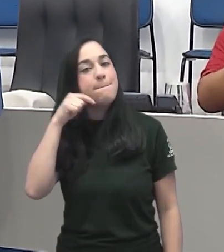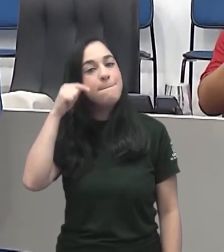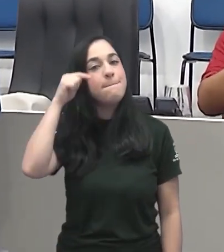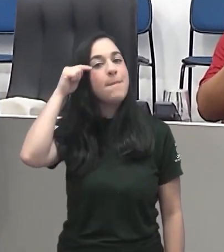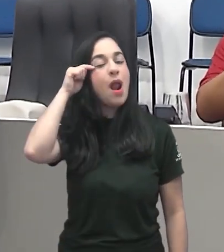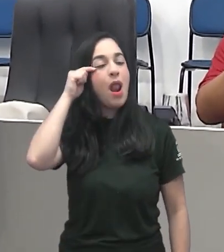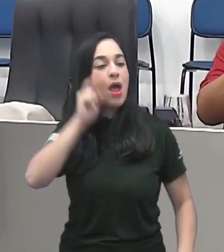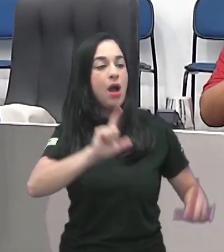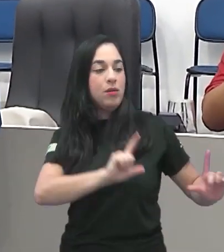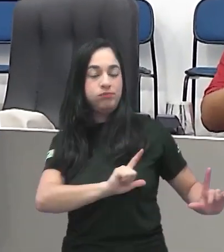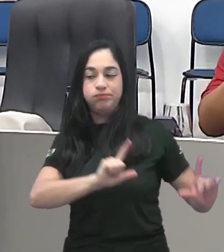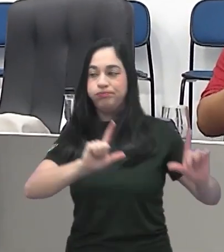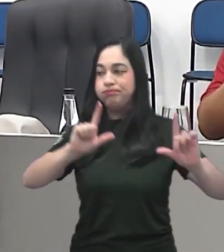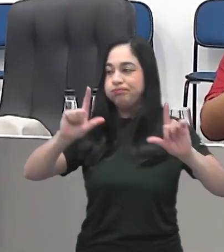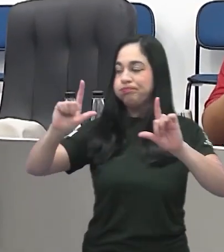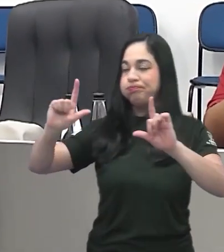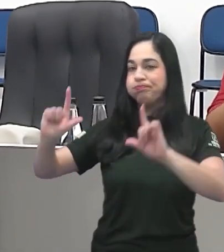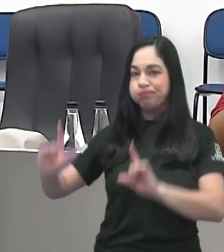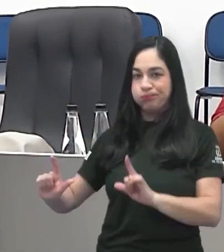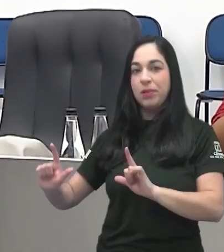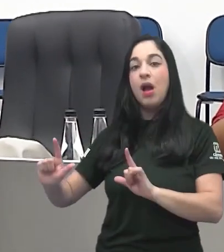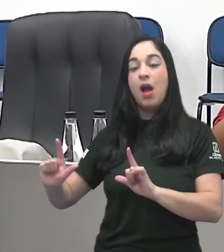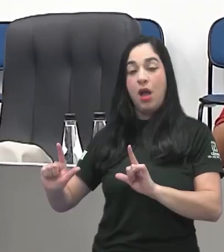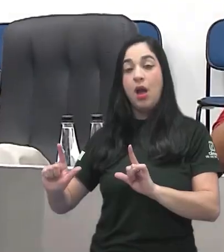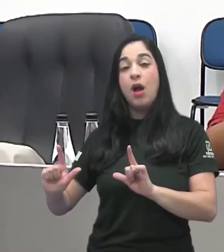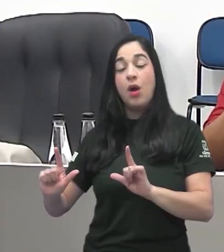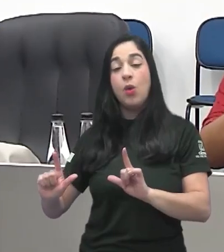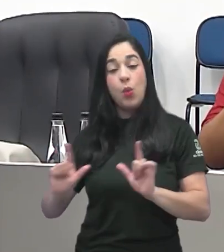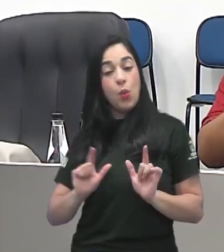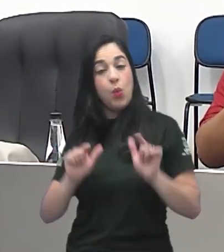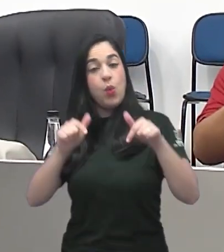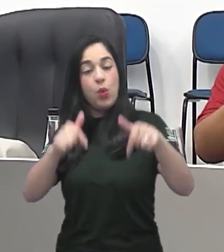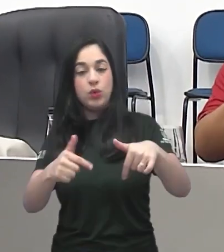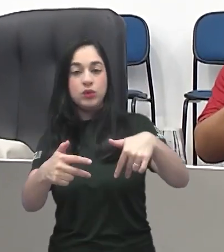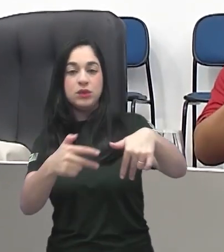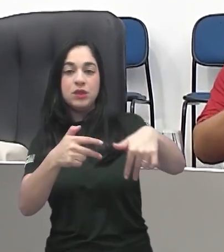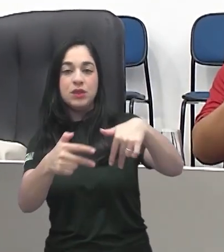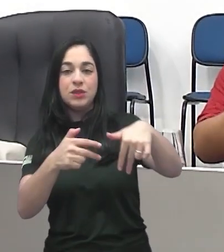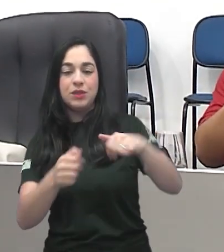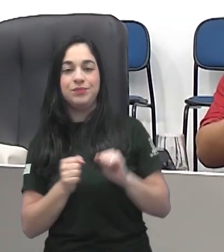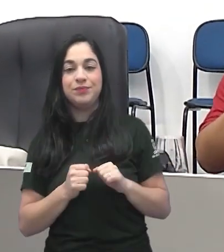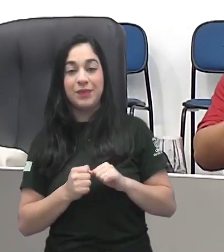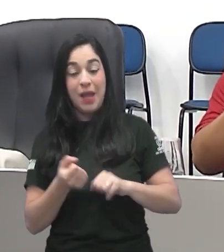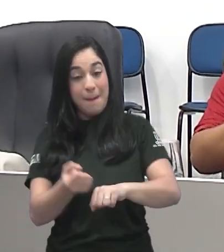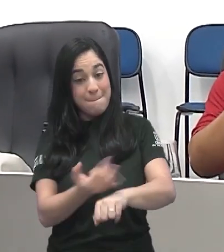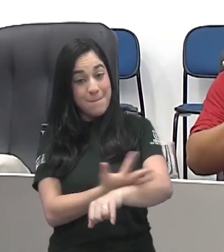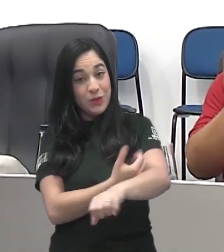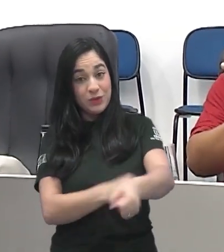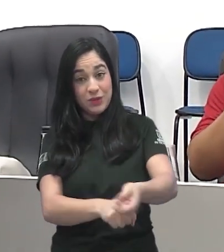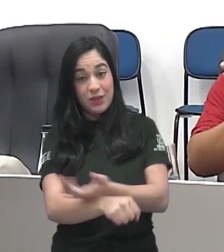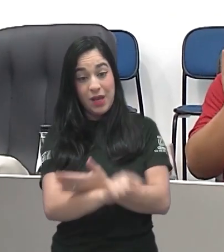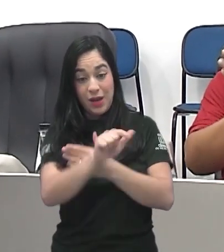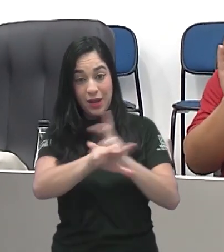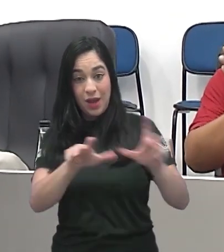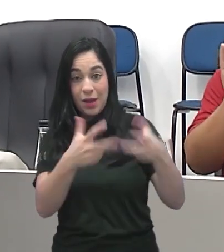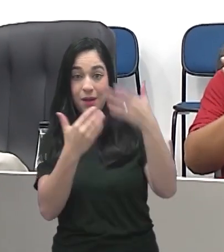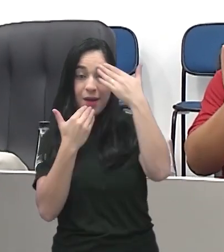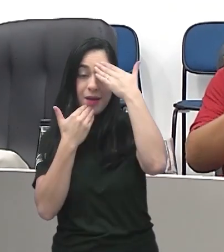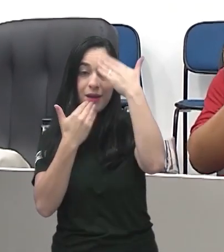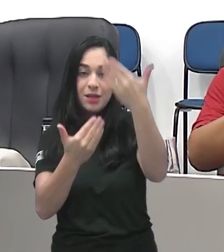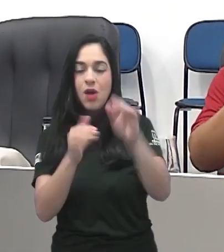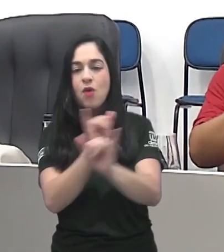das mãos da autora da propositura, Amélia Naomi, o título de cidadão joseense. Emocionado,